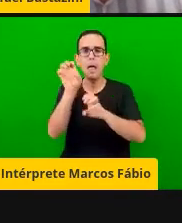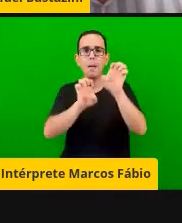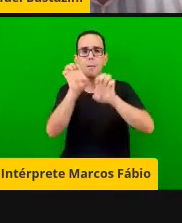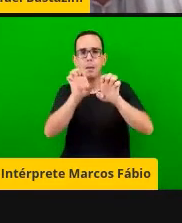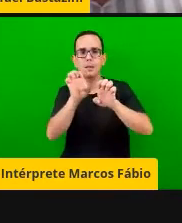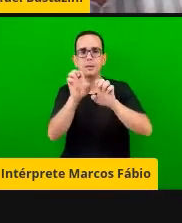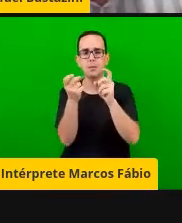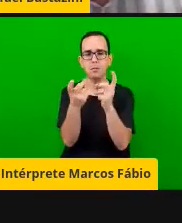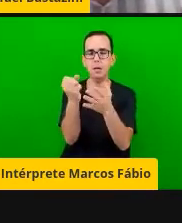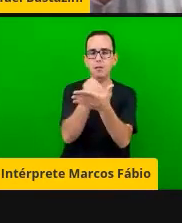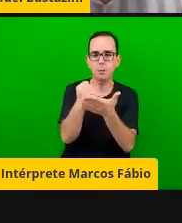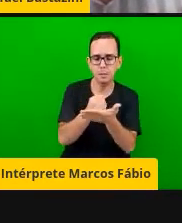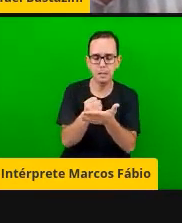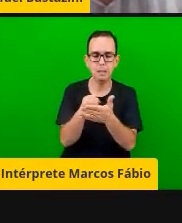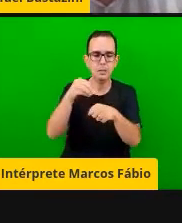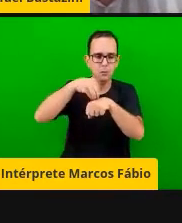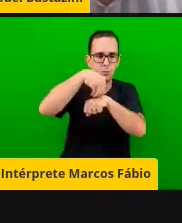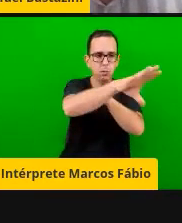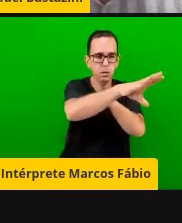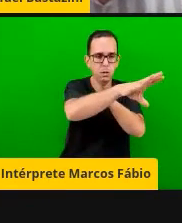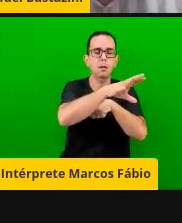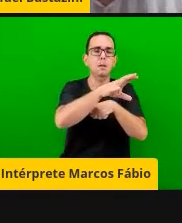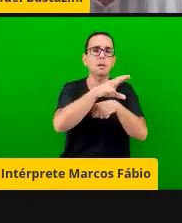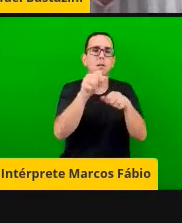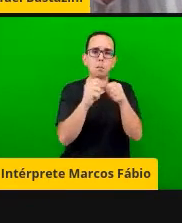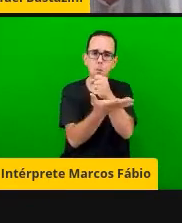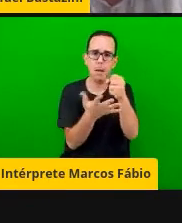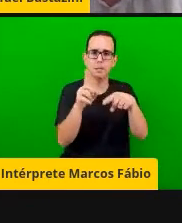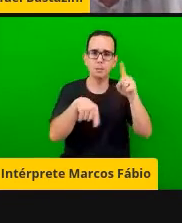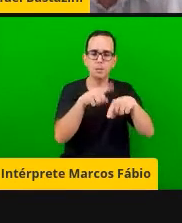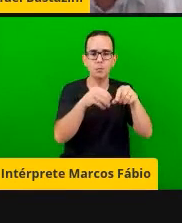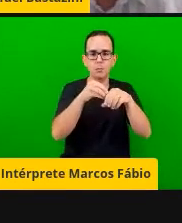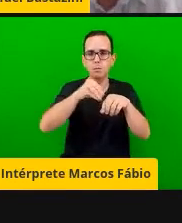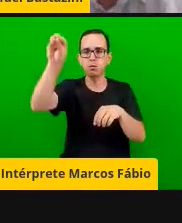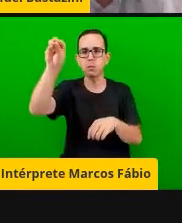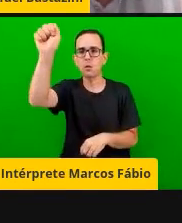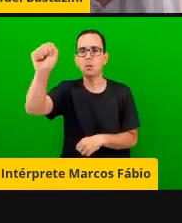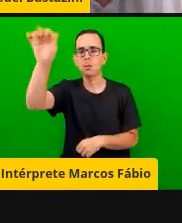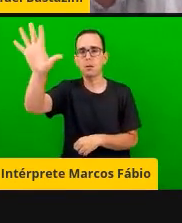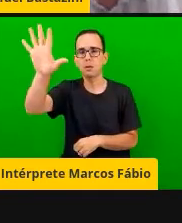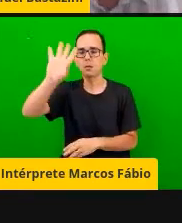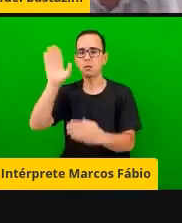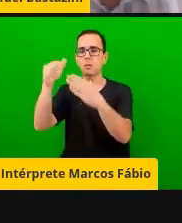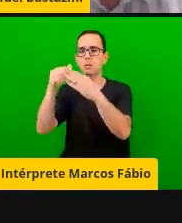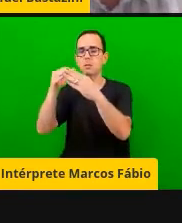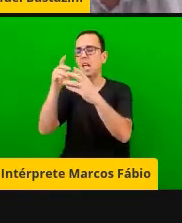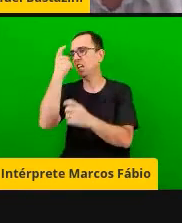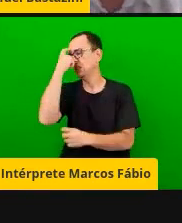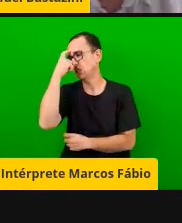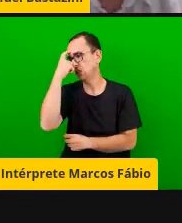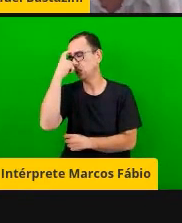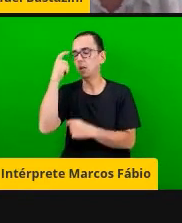se deslocando a sua produção, a sua base produtiva para o continente asiático, sobretudo Índia e China. Então, a Índia vai